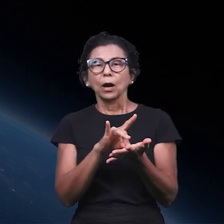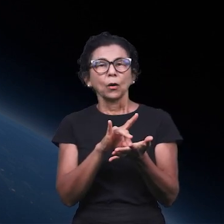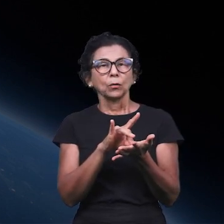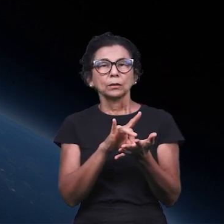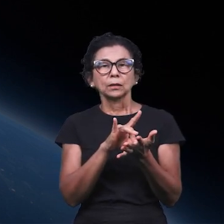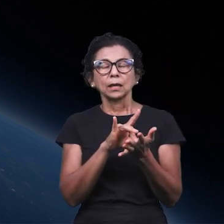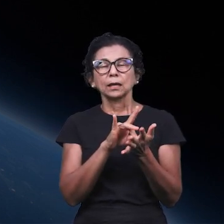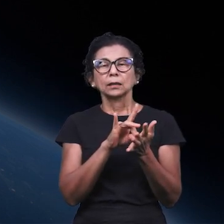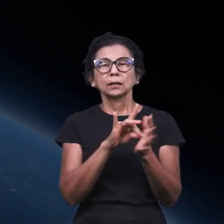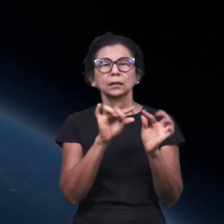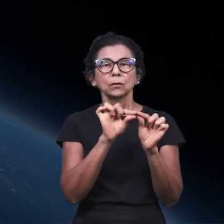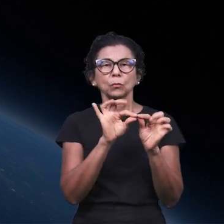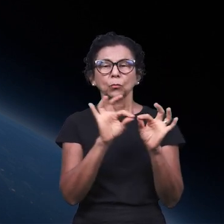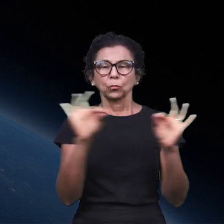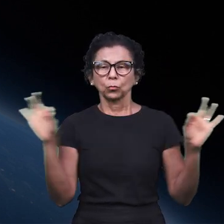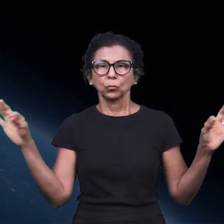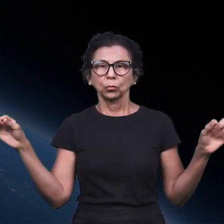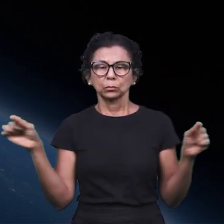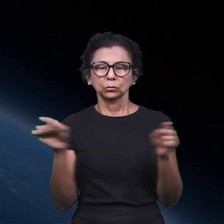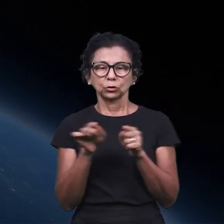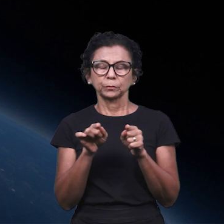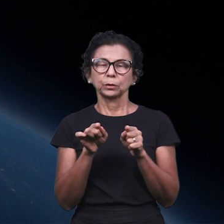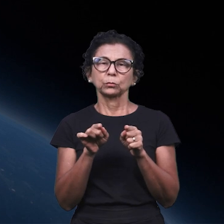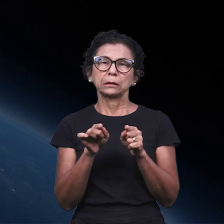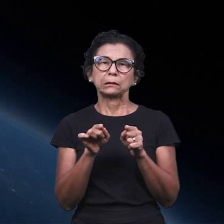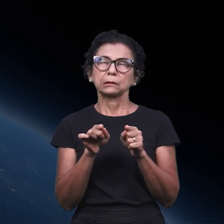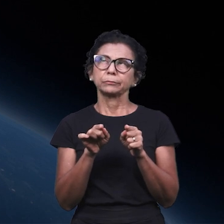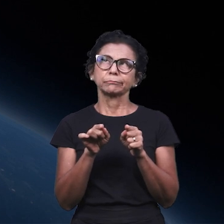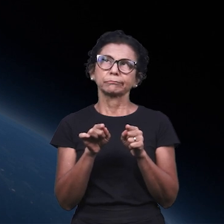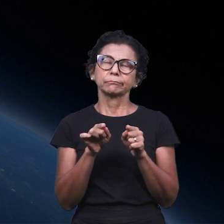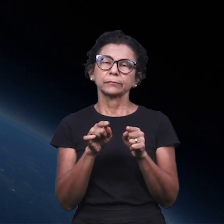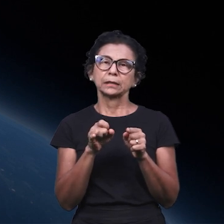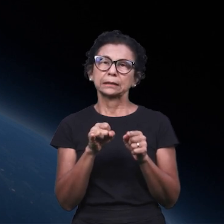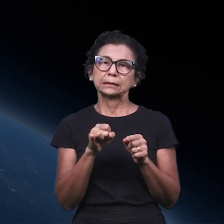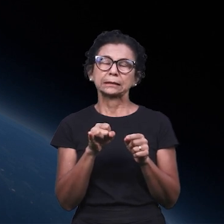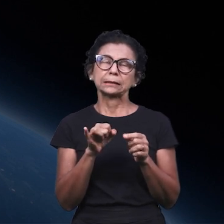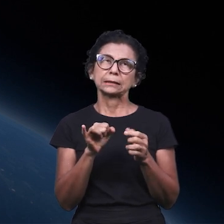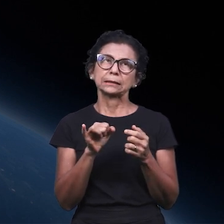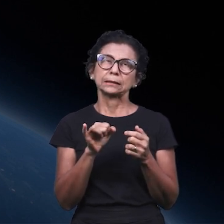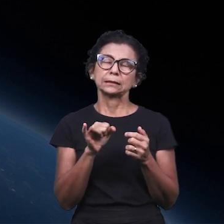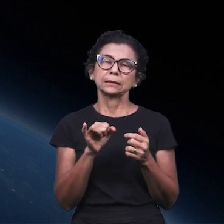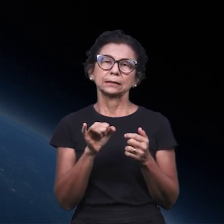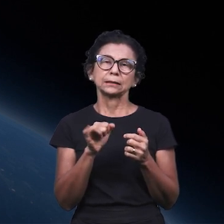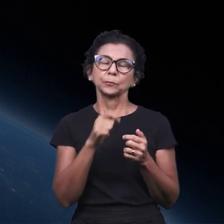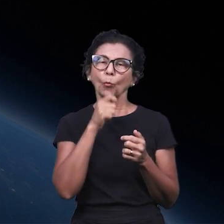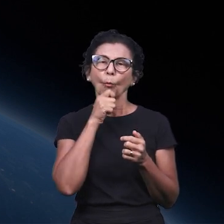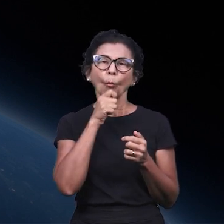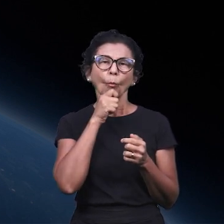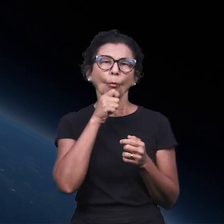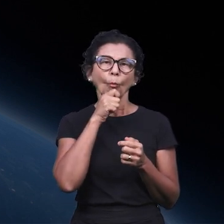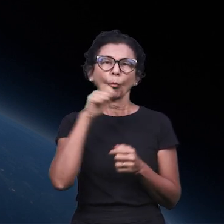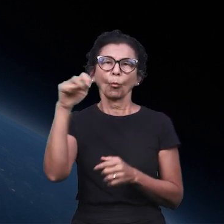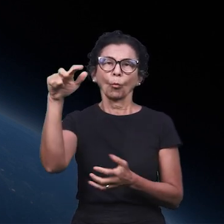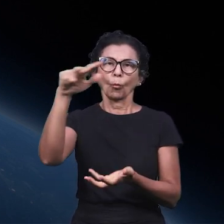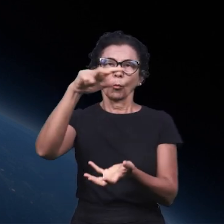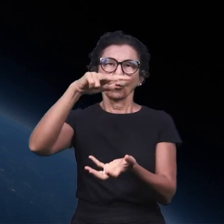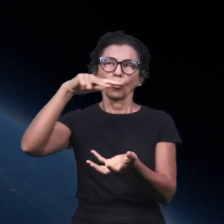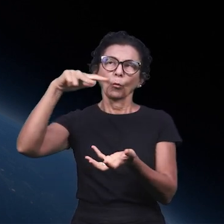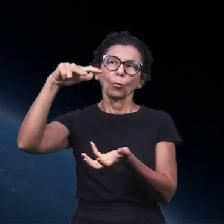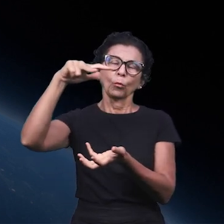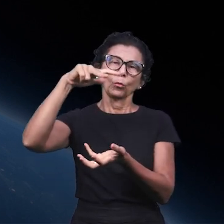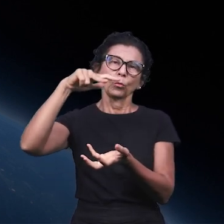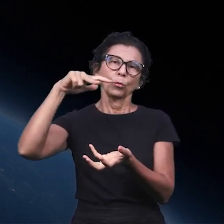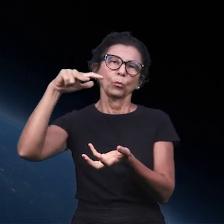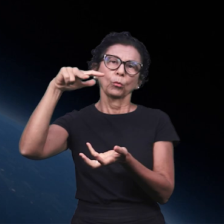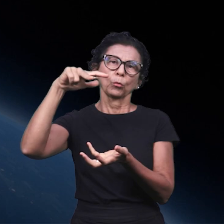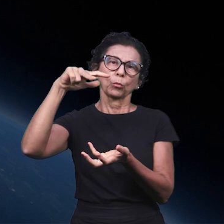ou seja, agilizar o acesso à mensagem. As pessoas hoje, em toda parte do mundo,